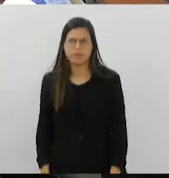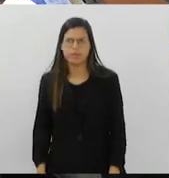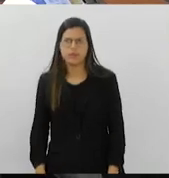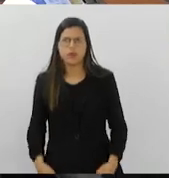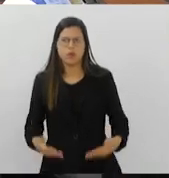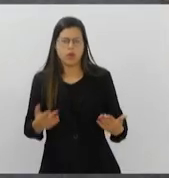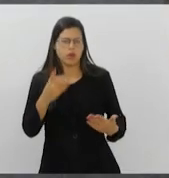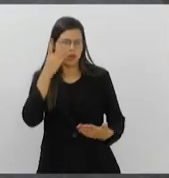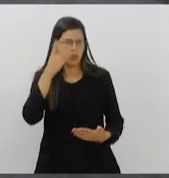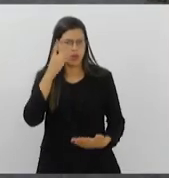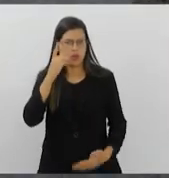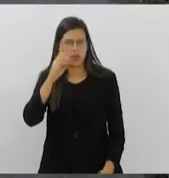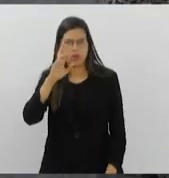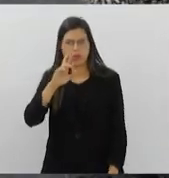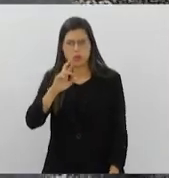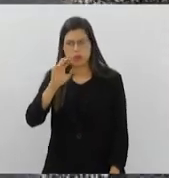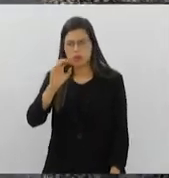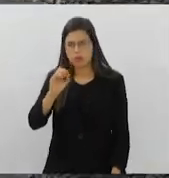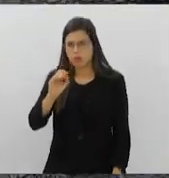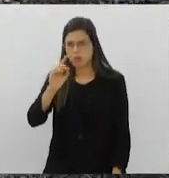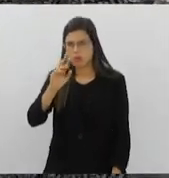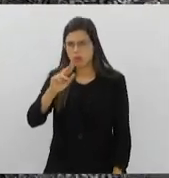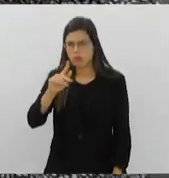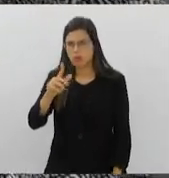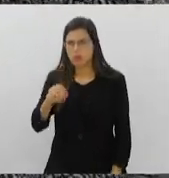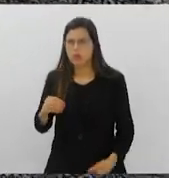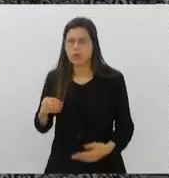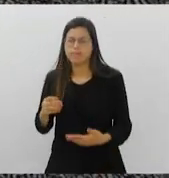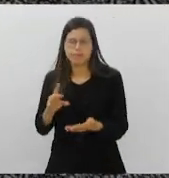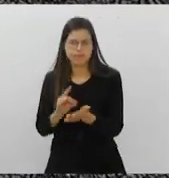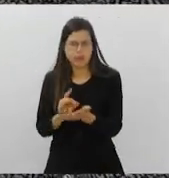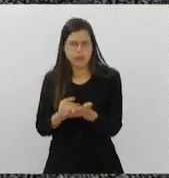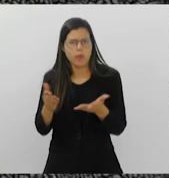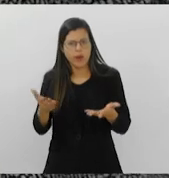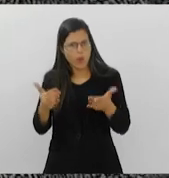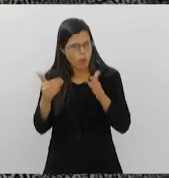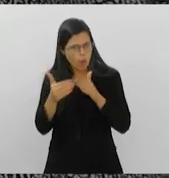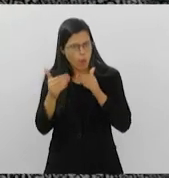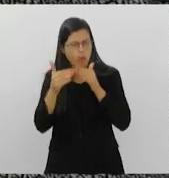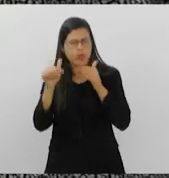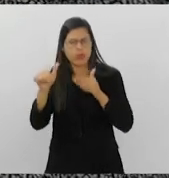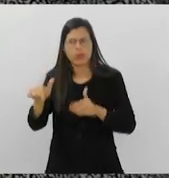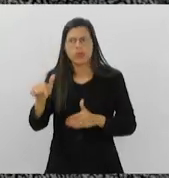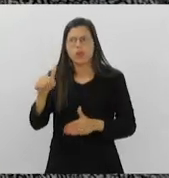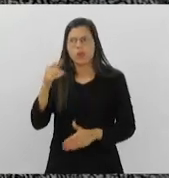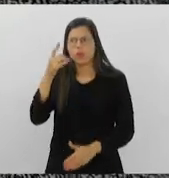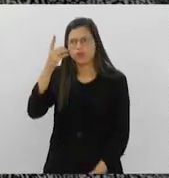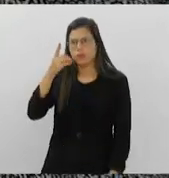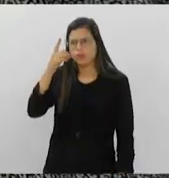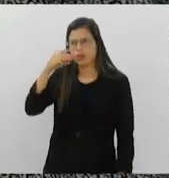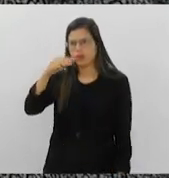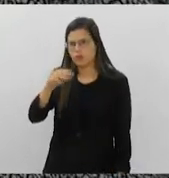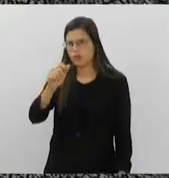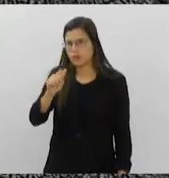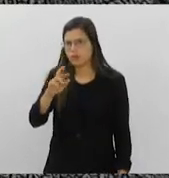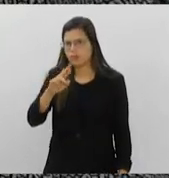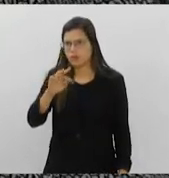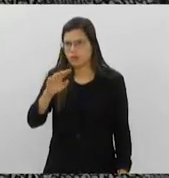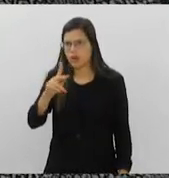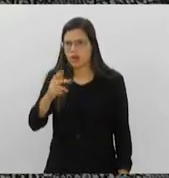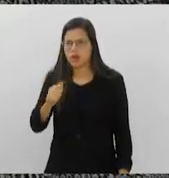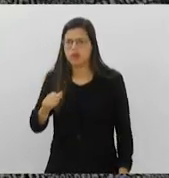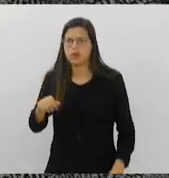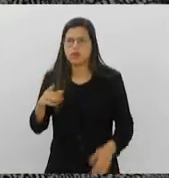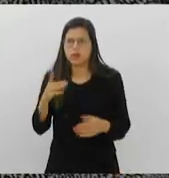eu quero ratificar aqui as palavras da deputada Marta, do deputado Luiz Paulo, deputado Ratinho também,